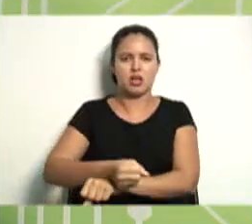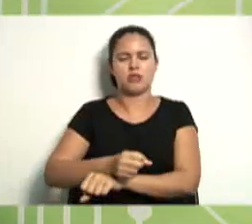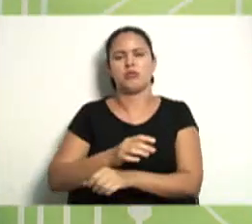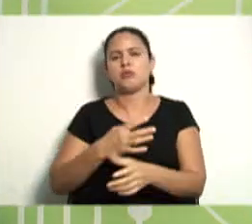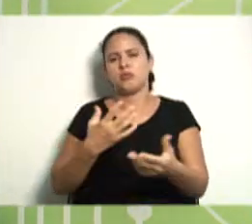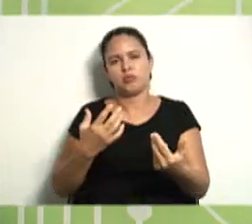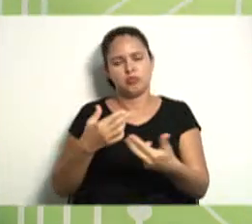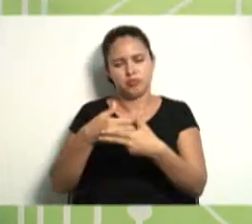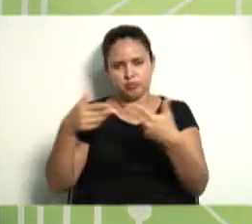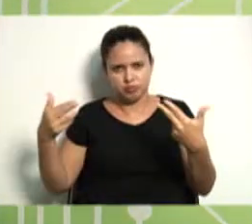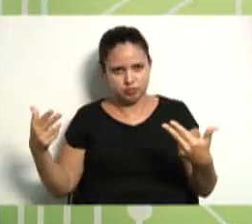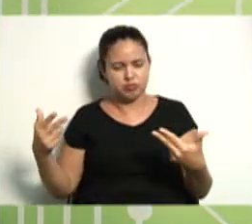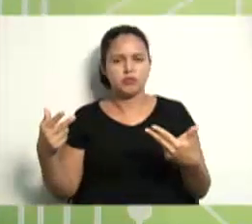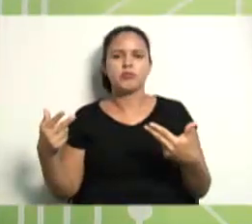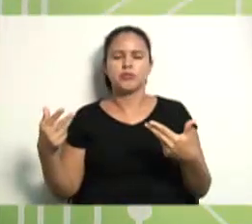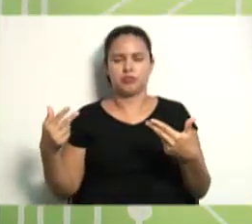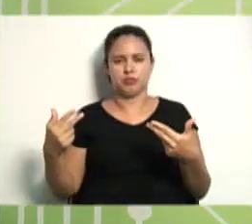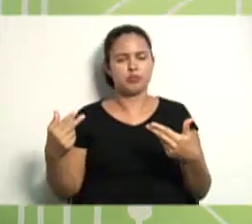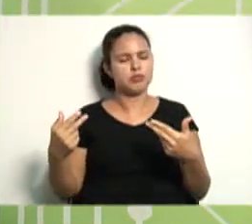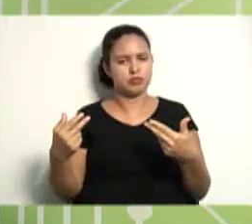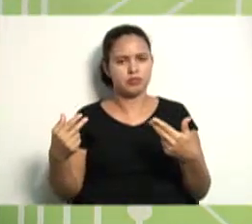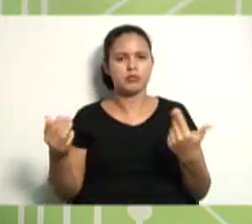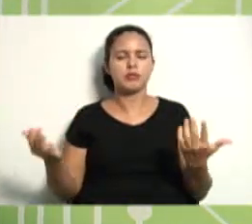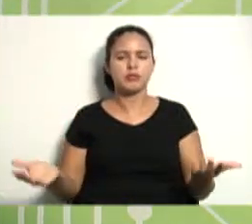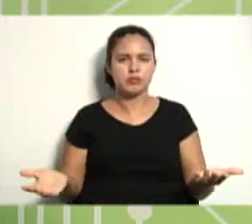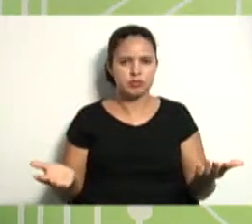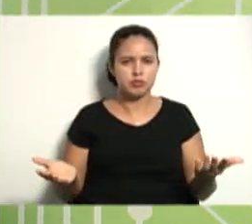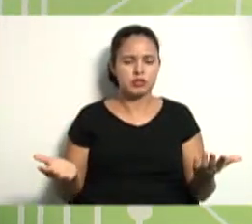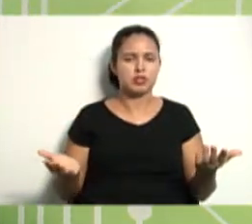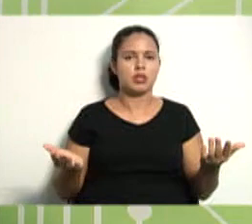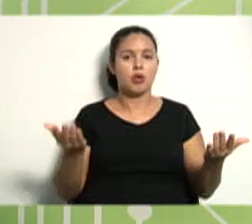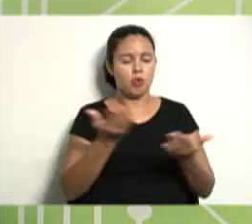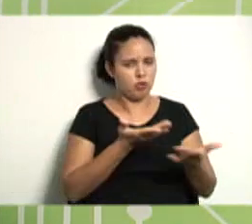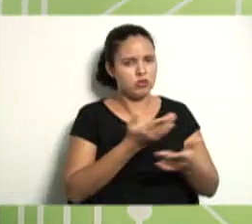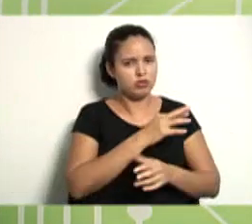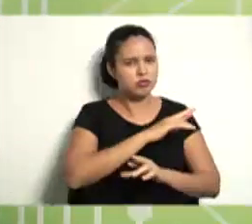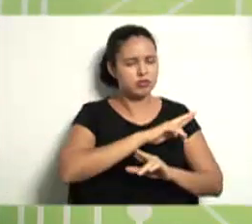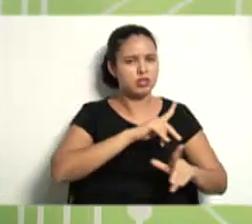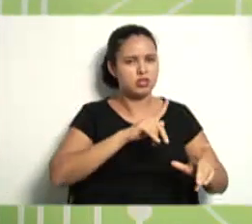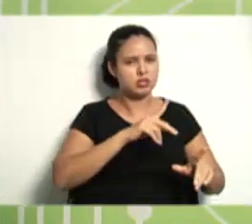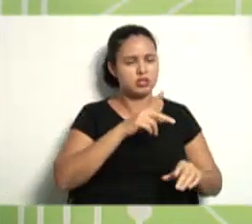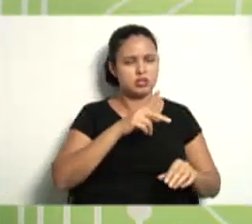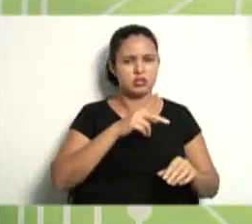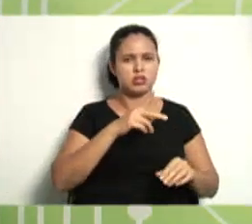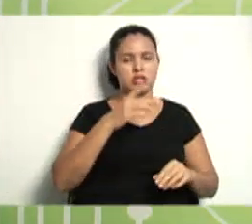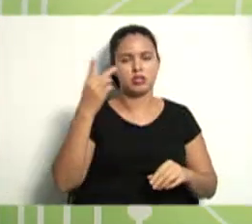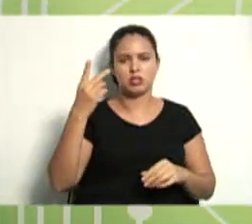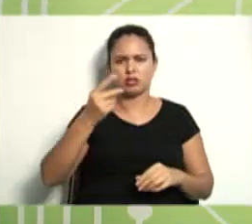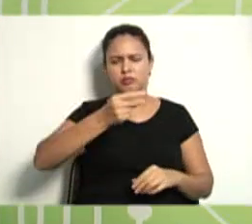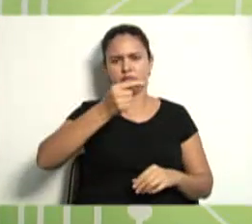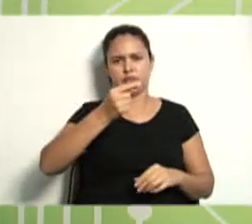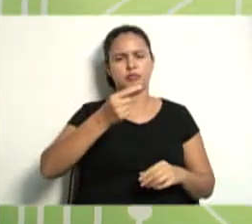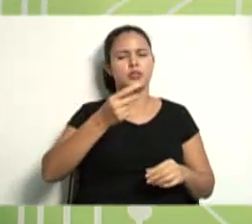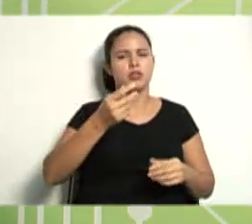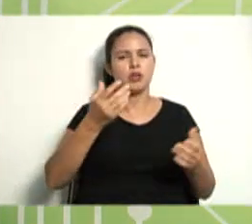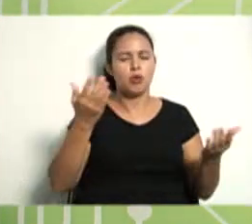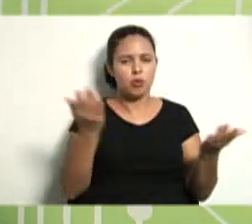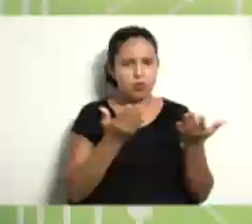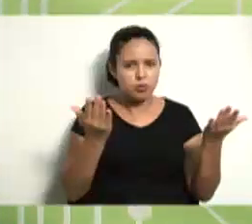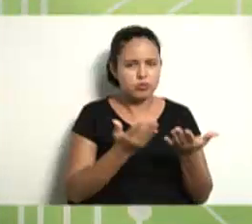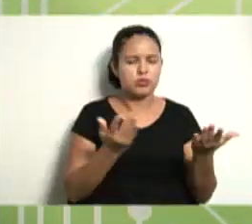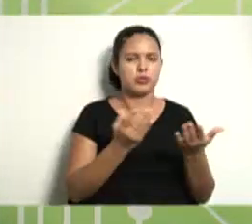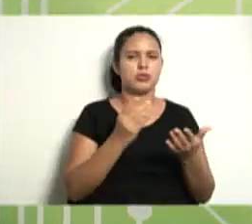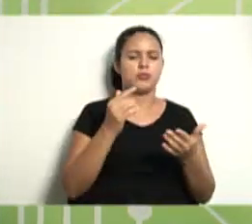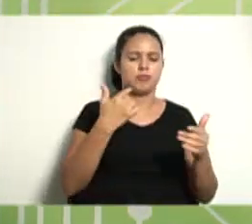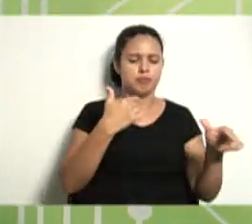No paraíso, ninguém trabalhava. Então, as pessoas faziam essa associação. Hoje, não. Hoje,